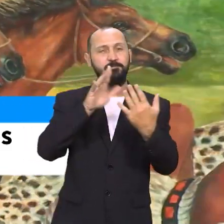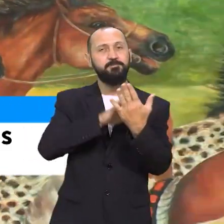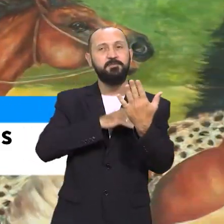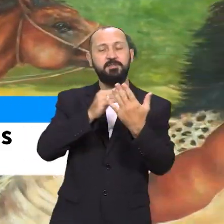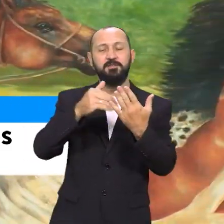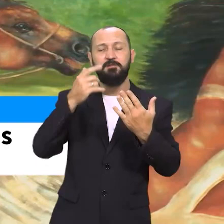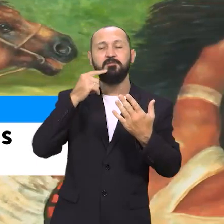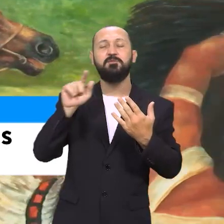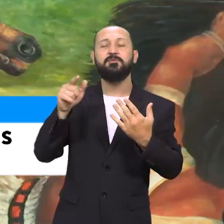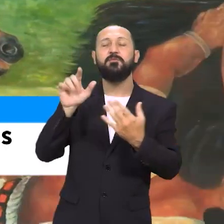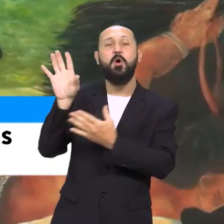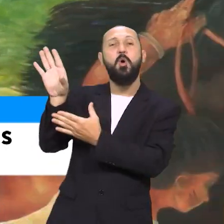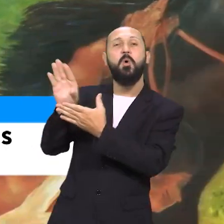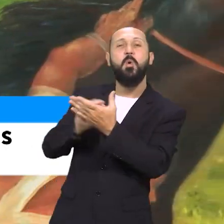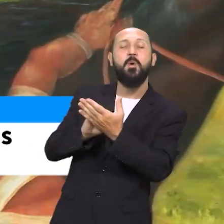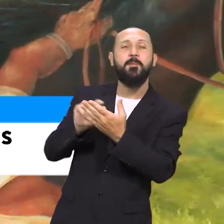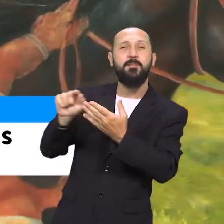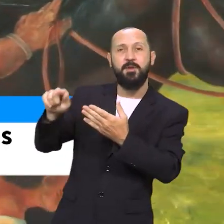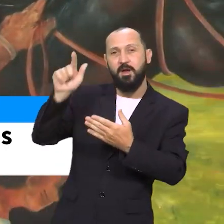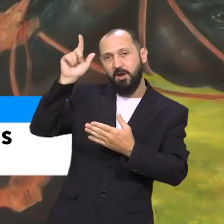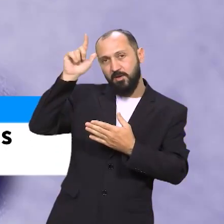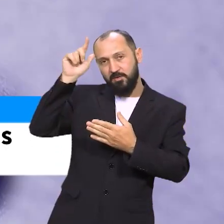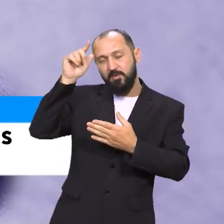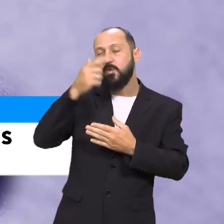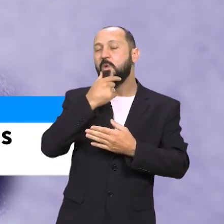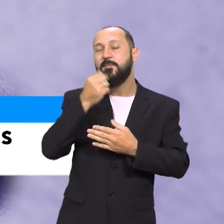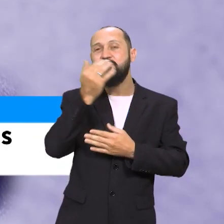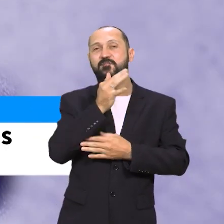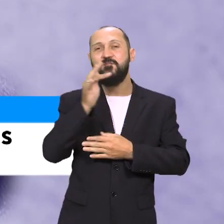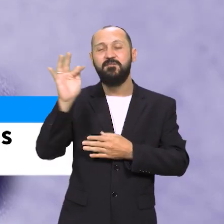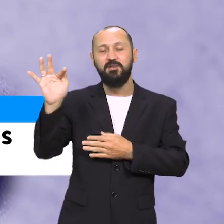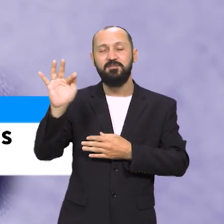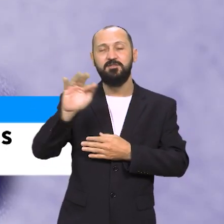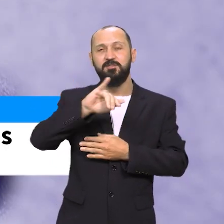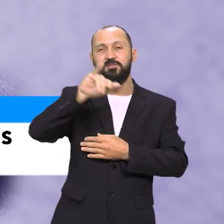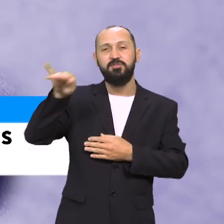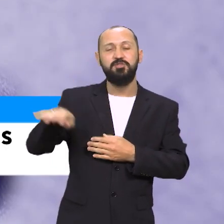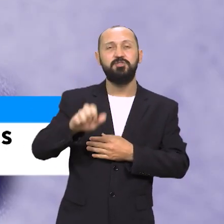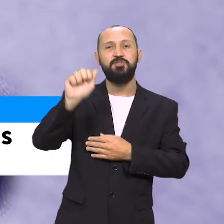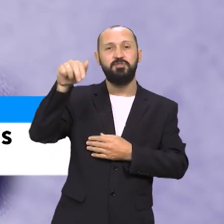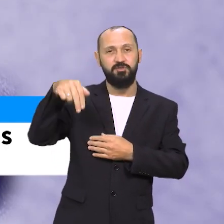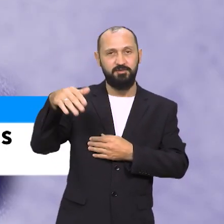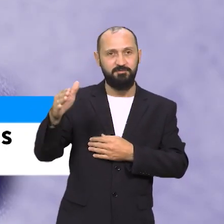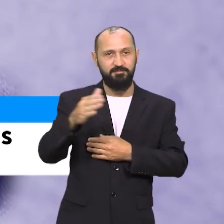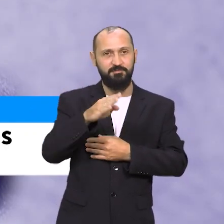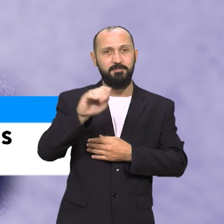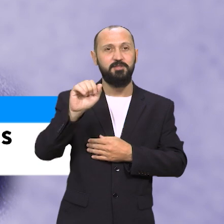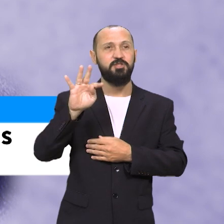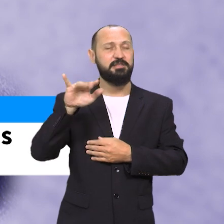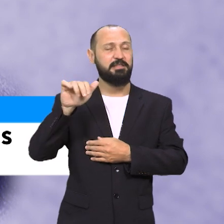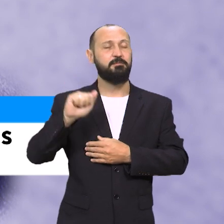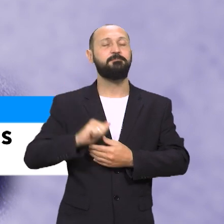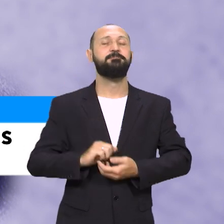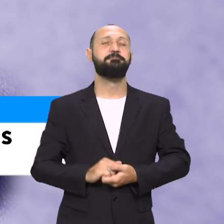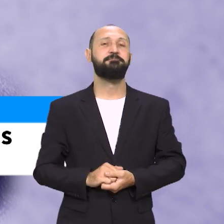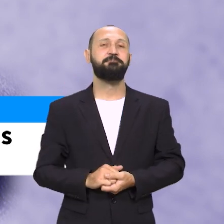obra Chargé de Cavalerie Guaicuru, do francês Jean-Baptiste Debré.